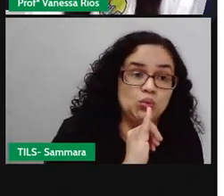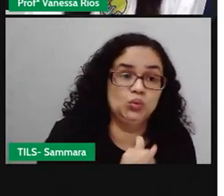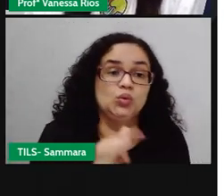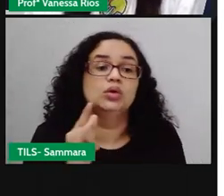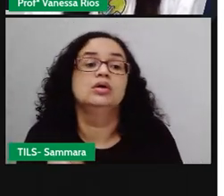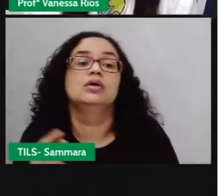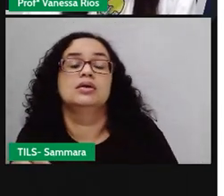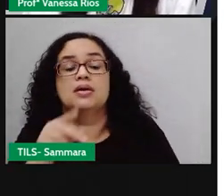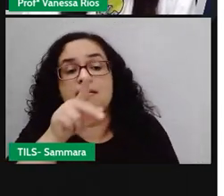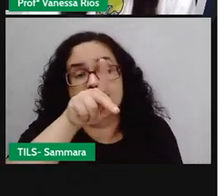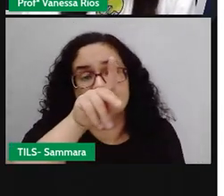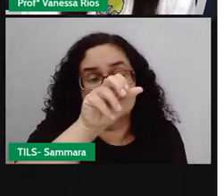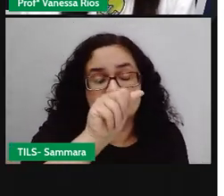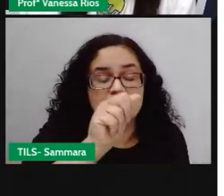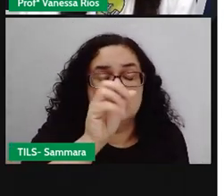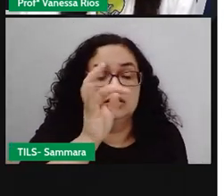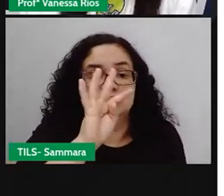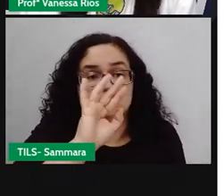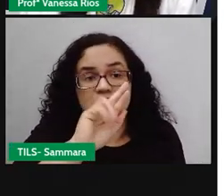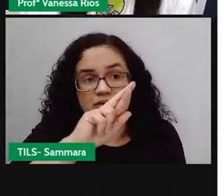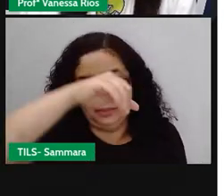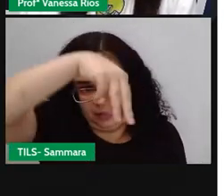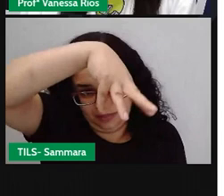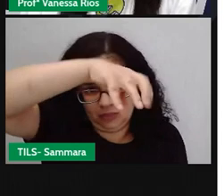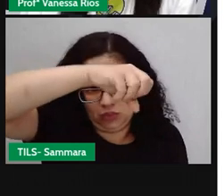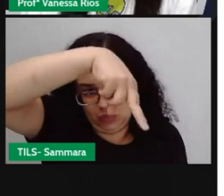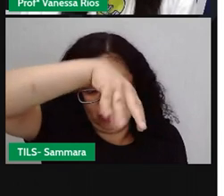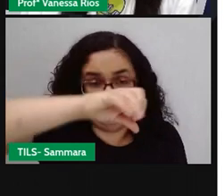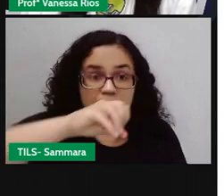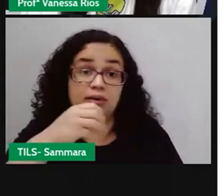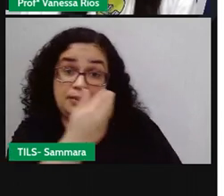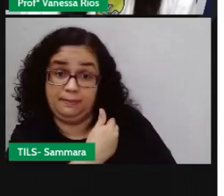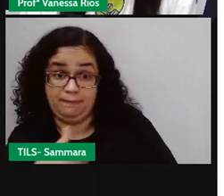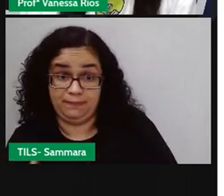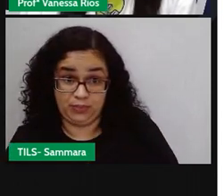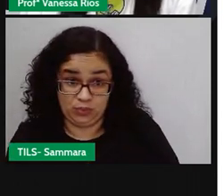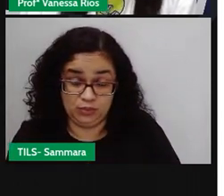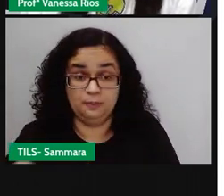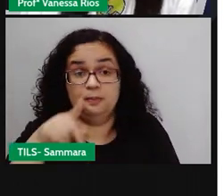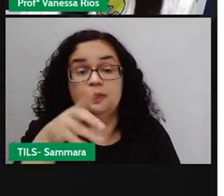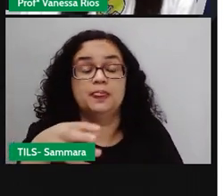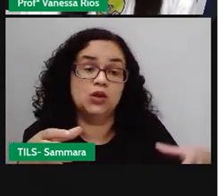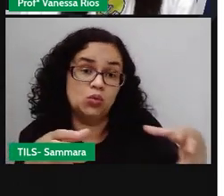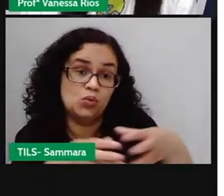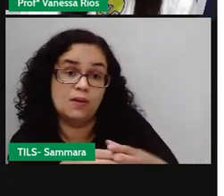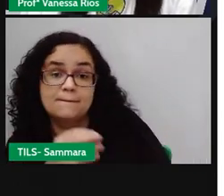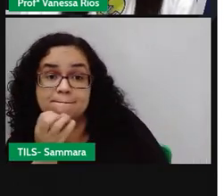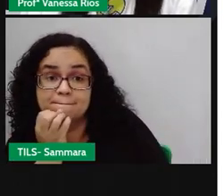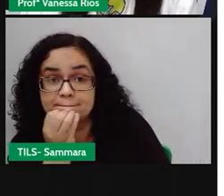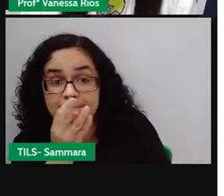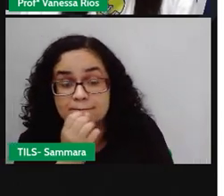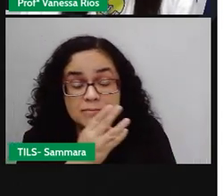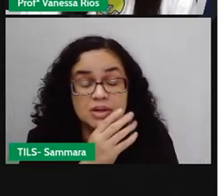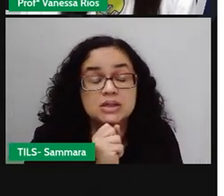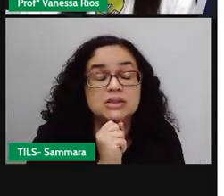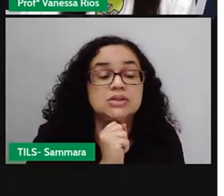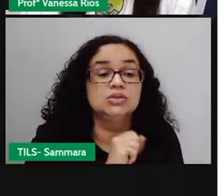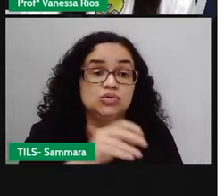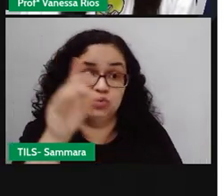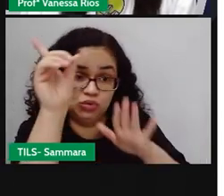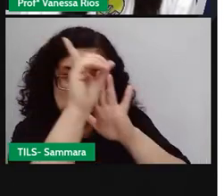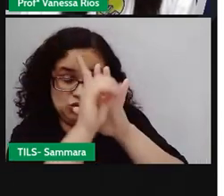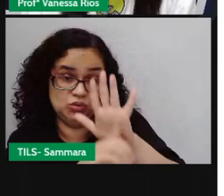esses tipos de patrimônio. Patrimônio público, ó, conjunto de bens e direitos que pertencem